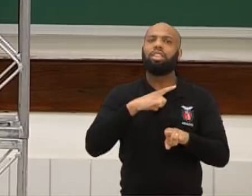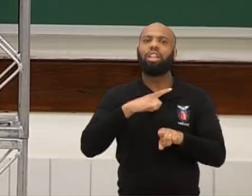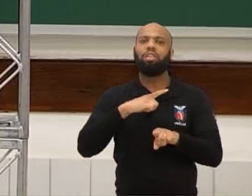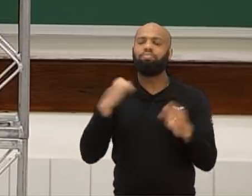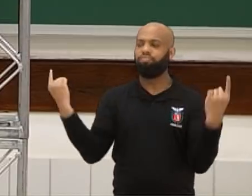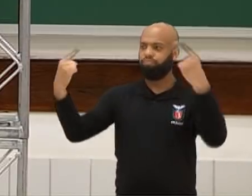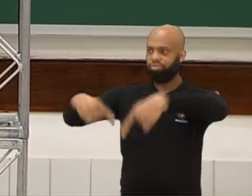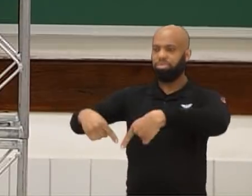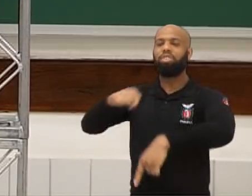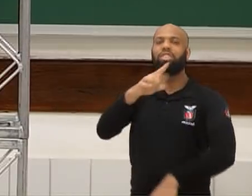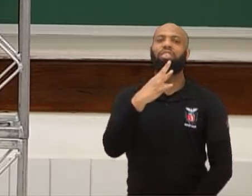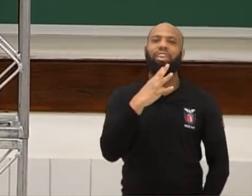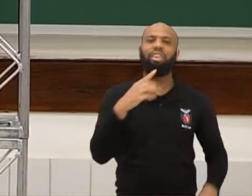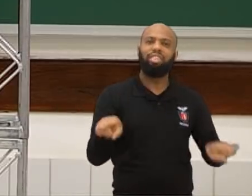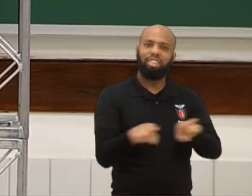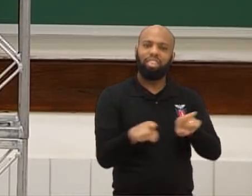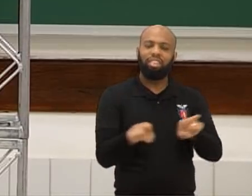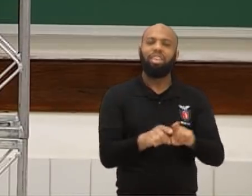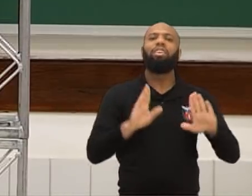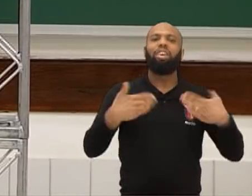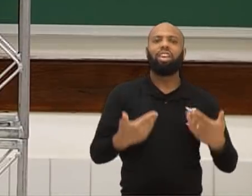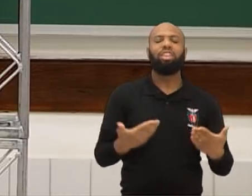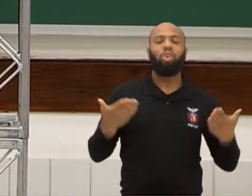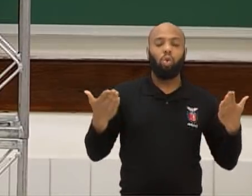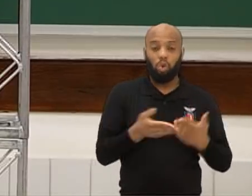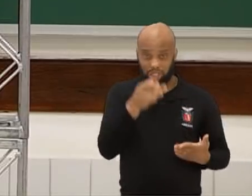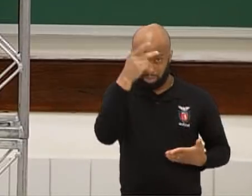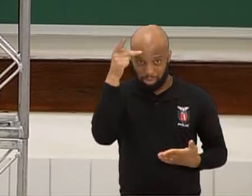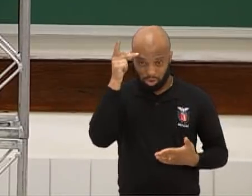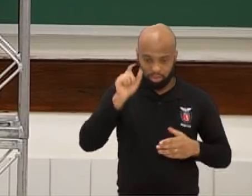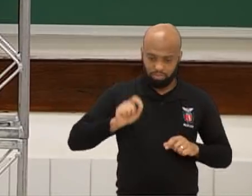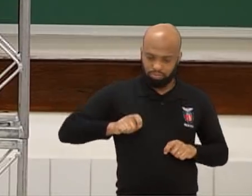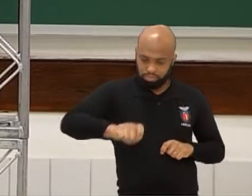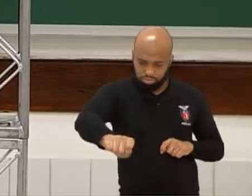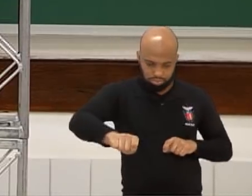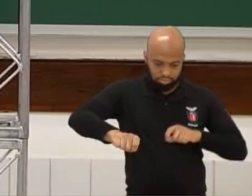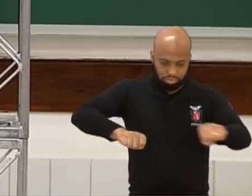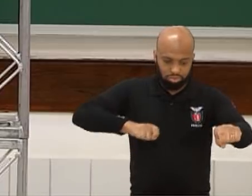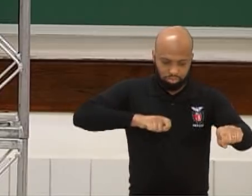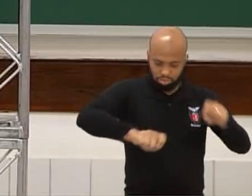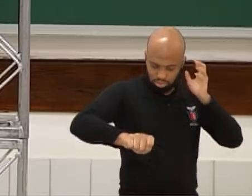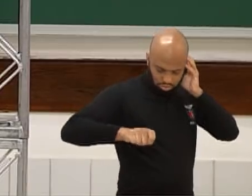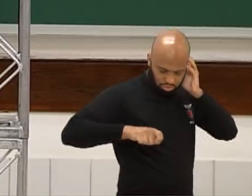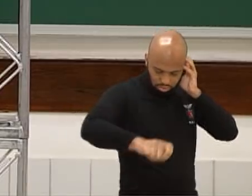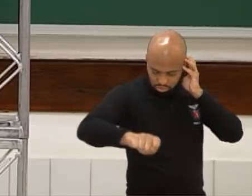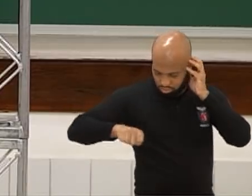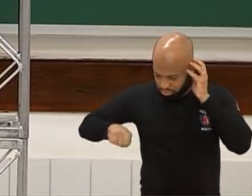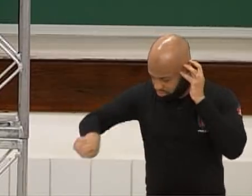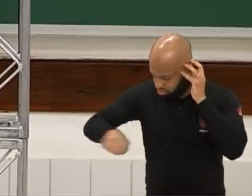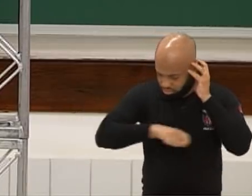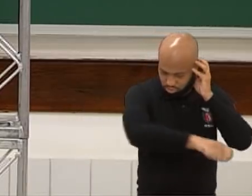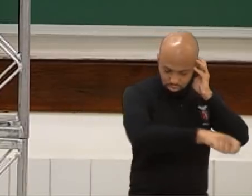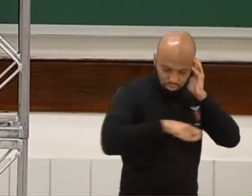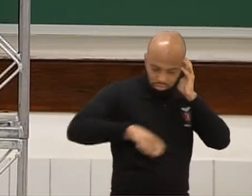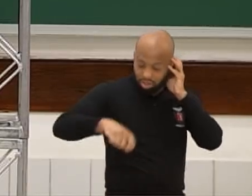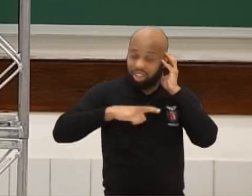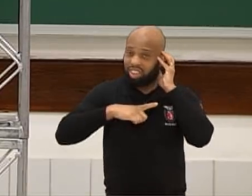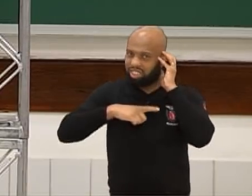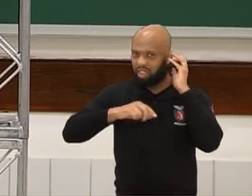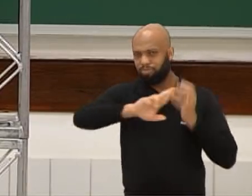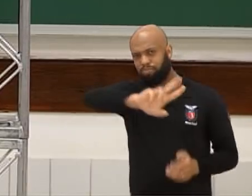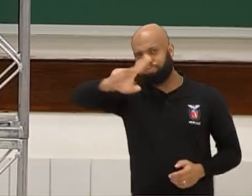jogos que vocês conhecem. Então, os sonoplastas são responsáveis por esses efeitos sonoros presentes em diferentes